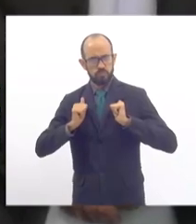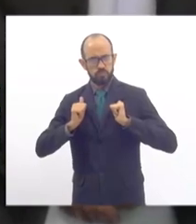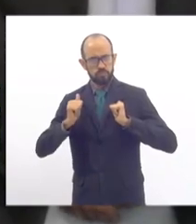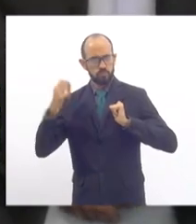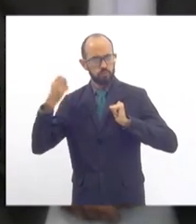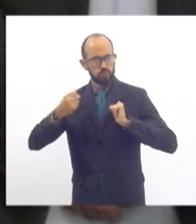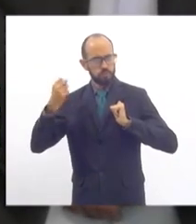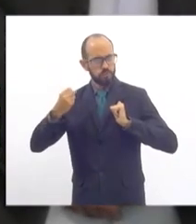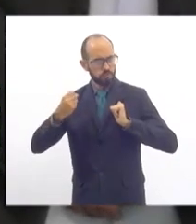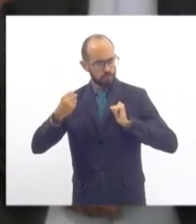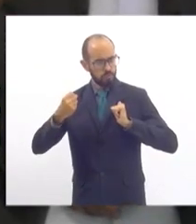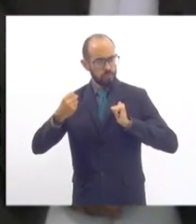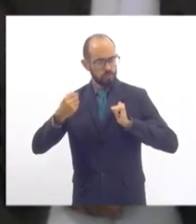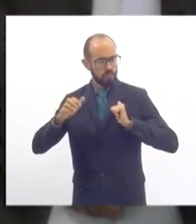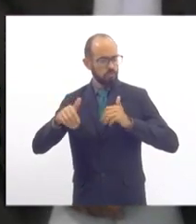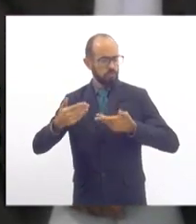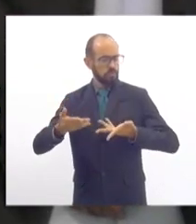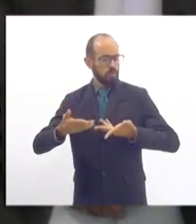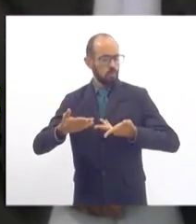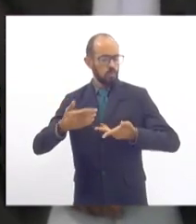que razão isso...